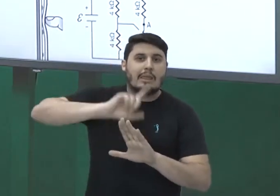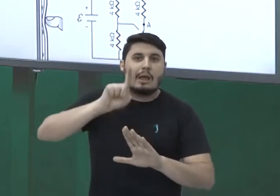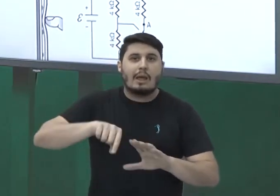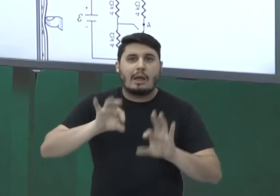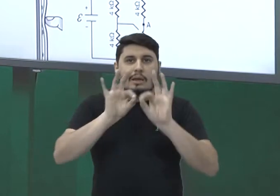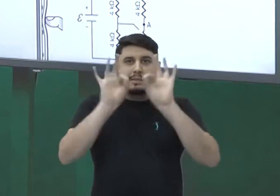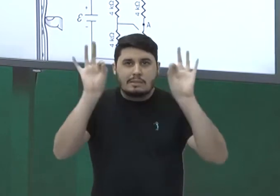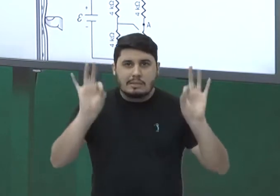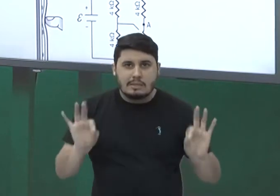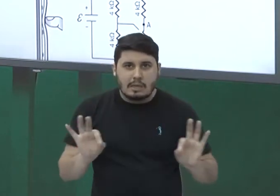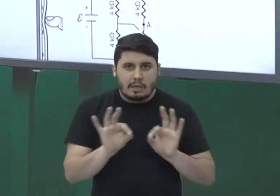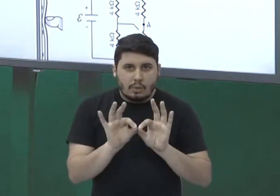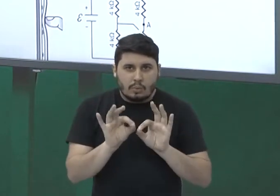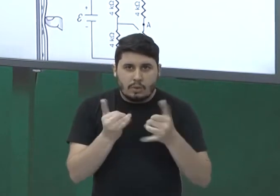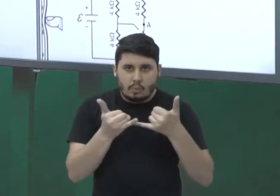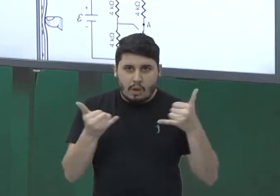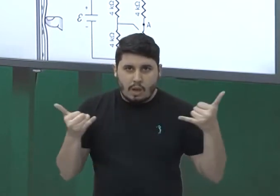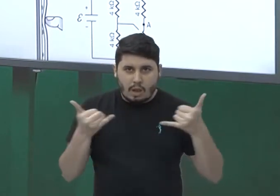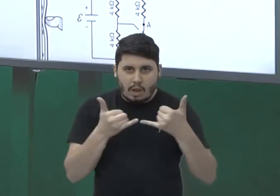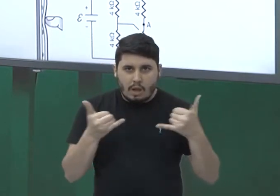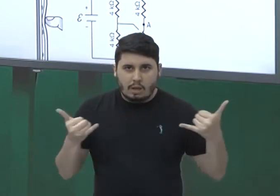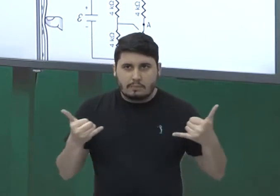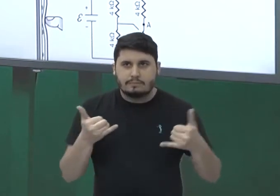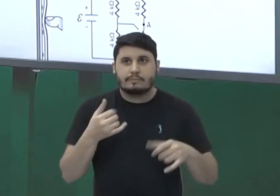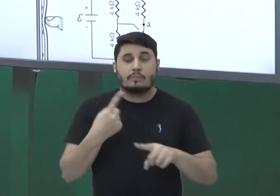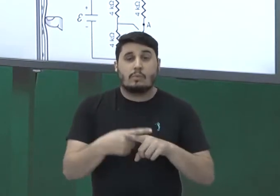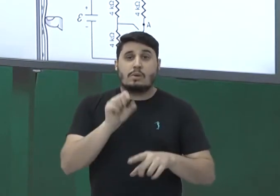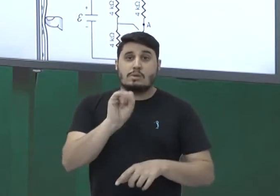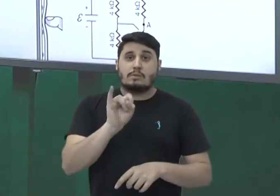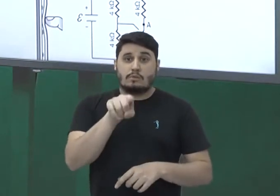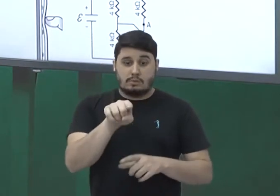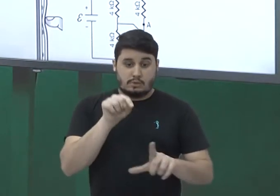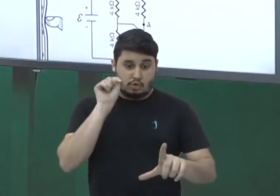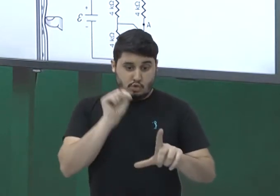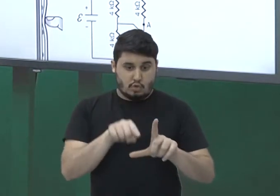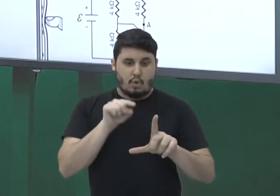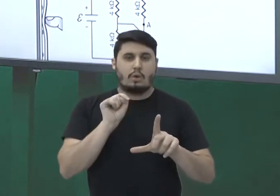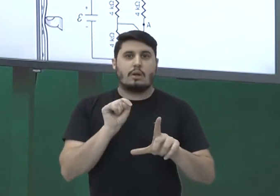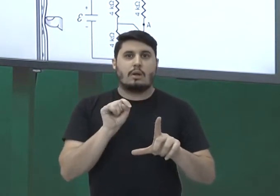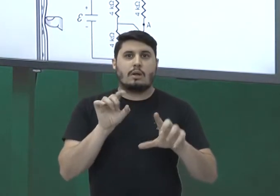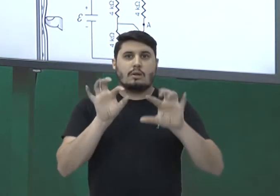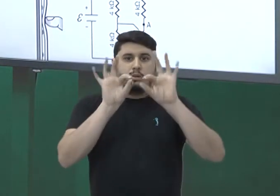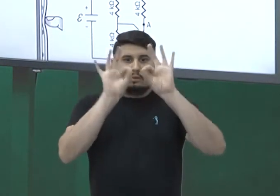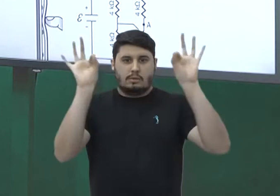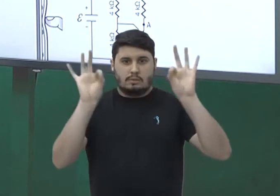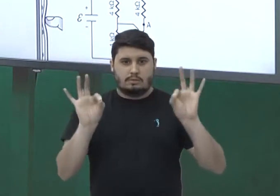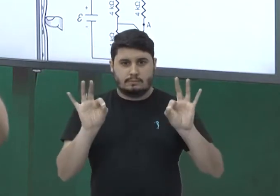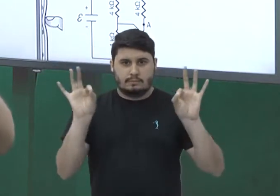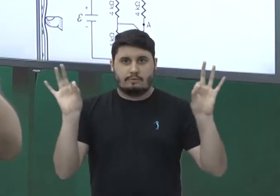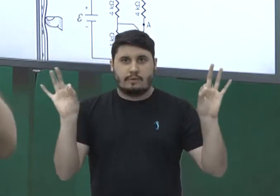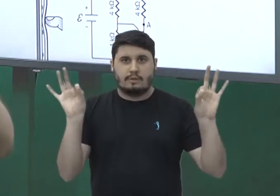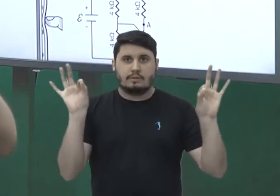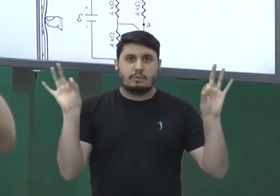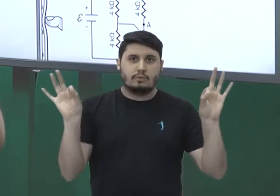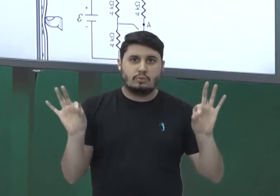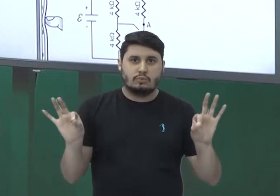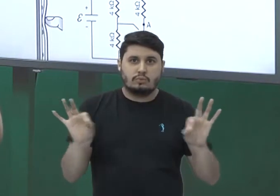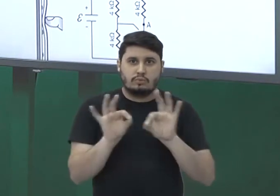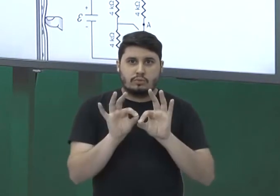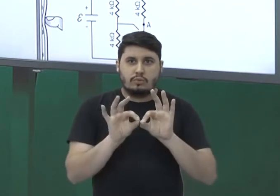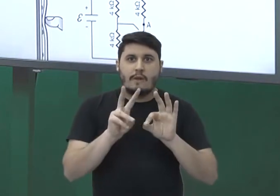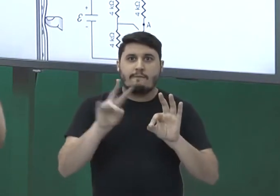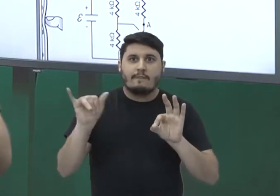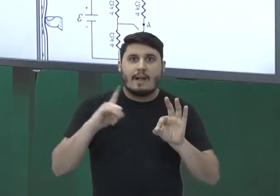elétrico, onde você, ao tocar, né, o circuito fecha naquele ponto e ali vão começar a passar